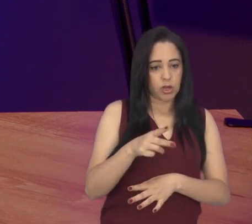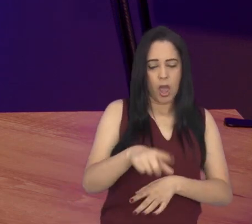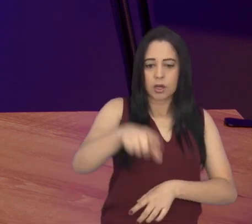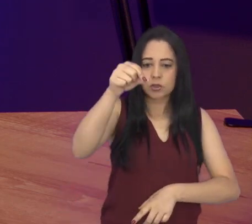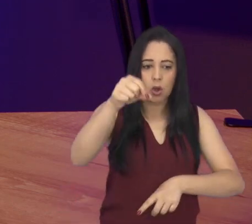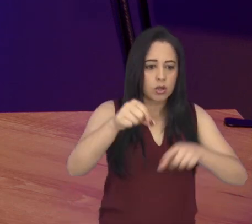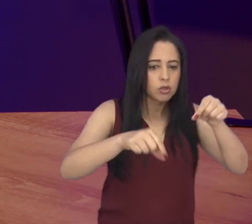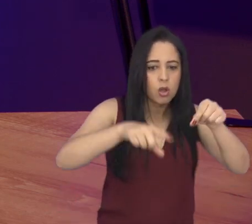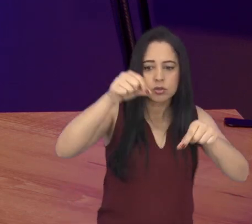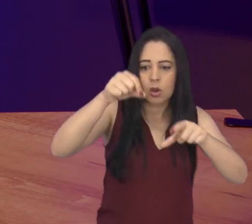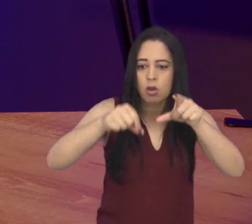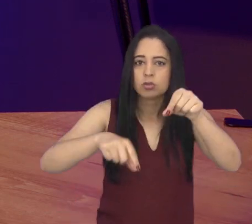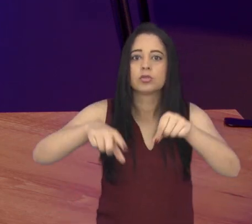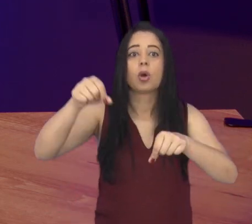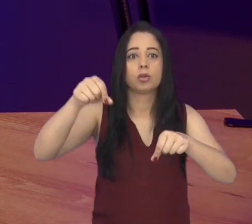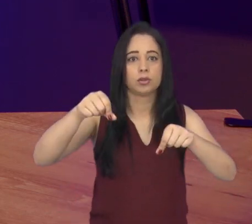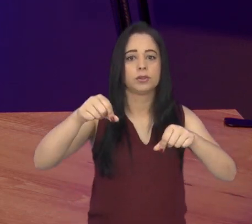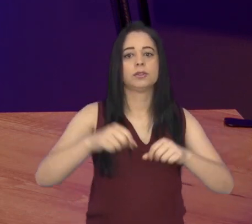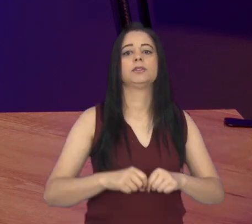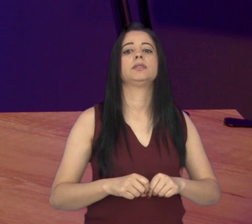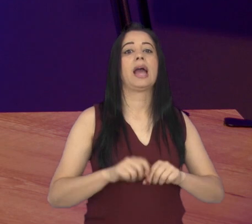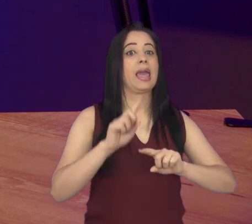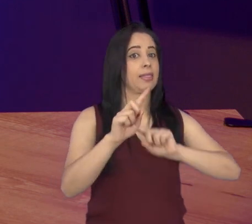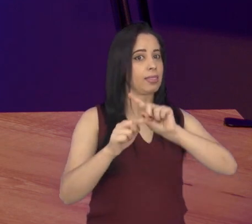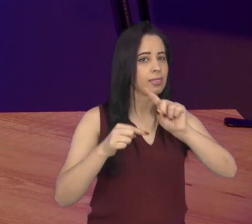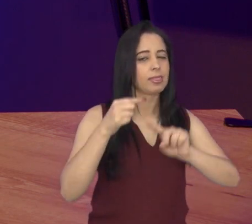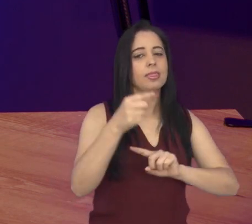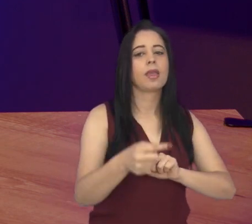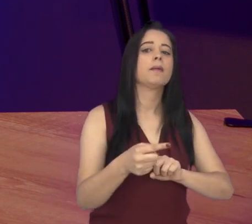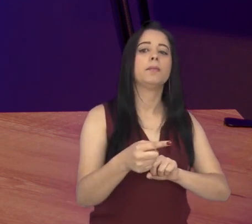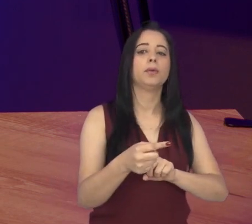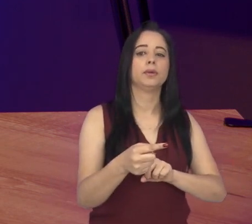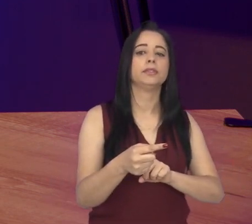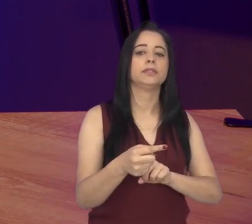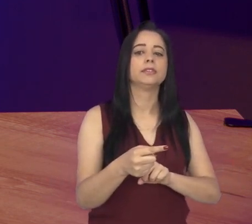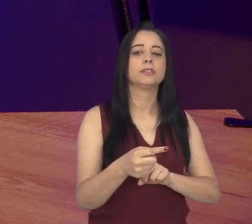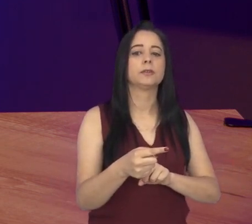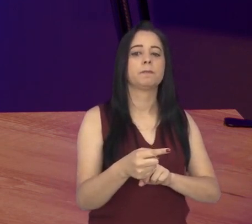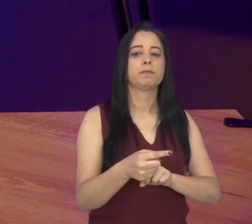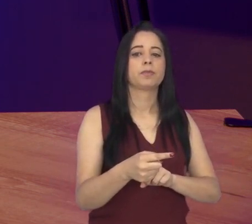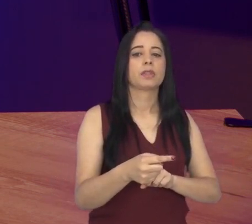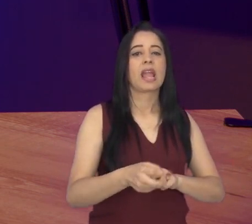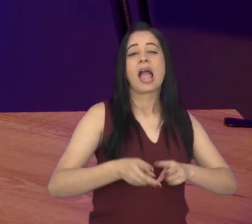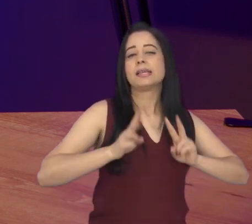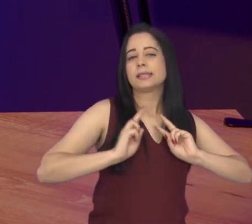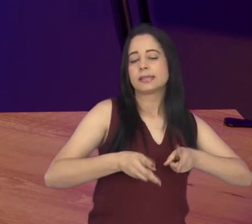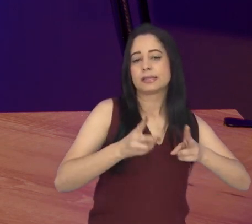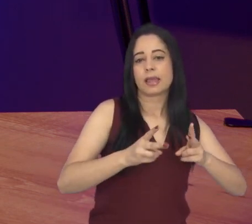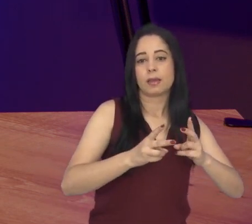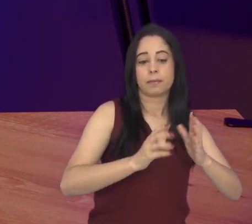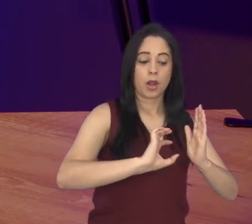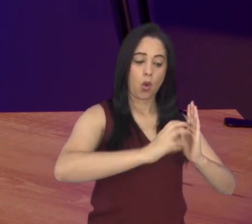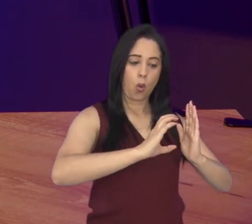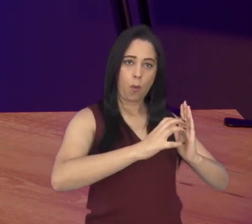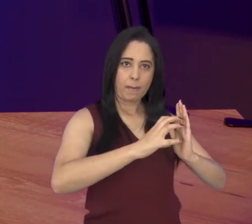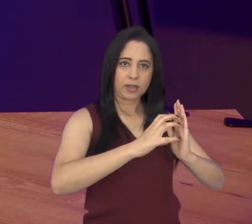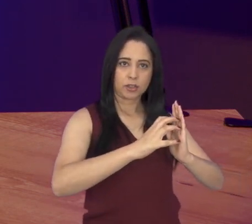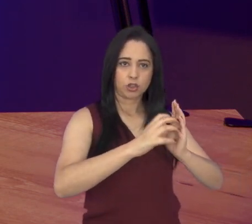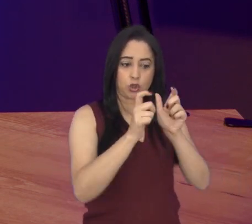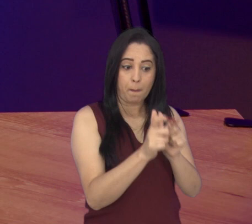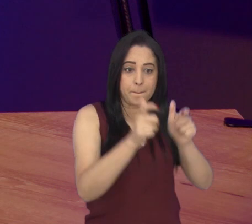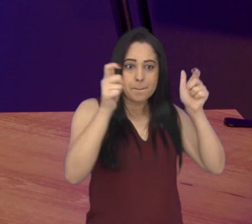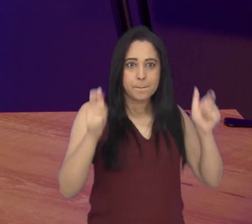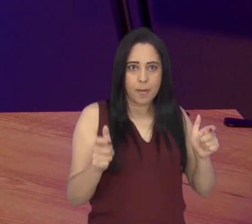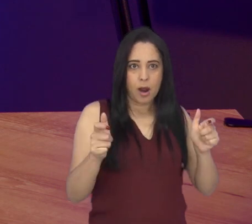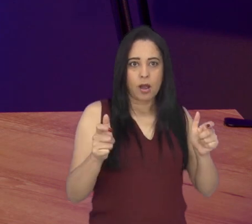pessoas, né, os parlamentares que vão escolher o primeiro-ministro. E daí quem escolhe, então, na verdade, não são todos, são, então, os parlamentares